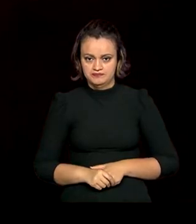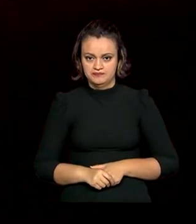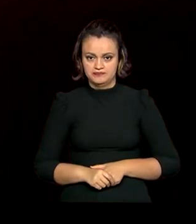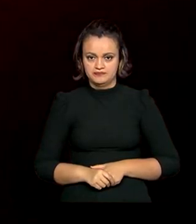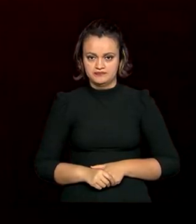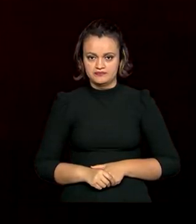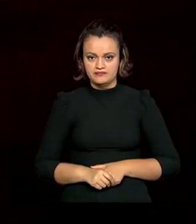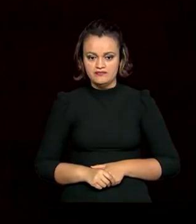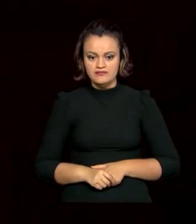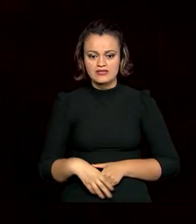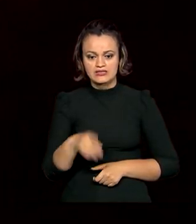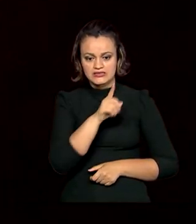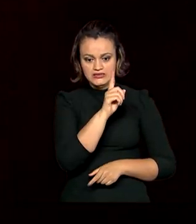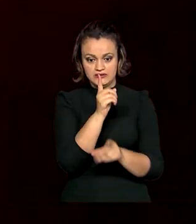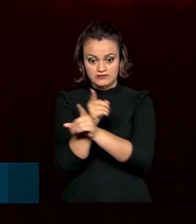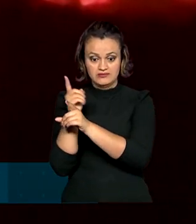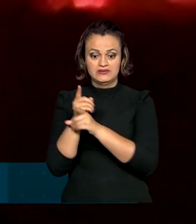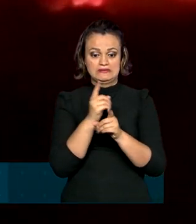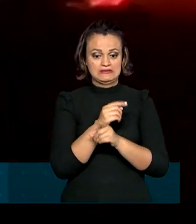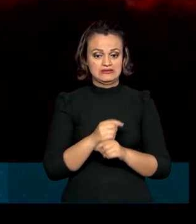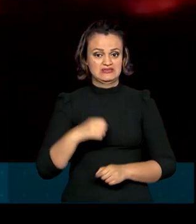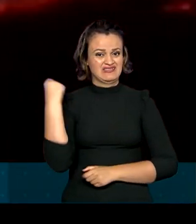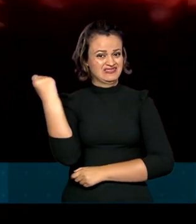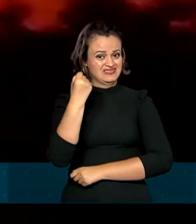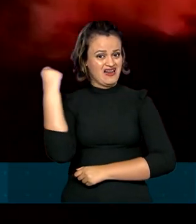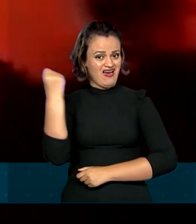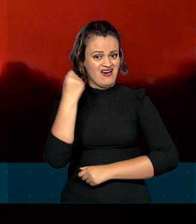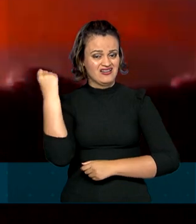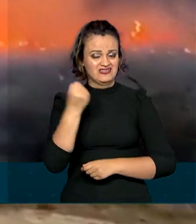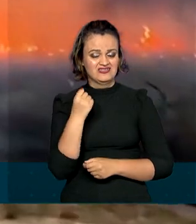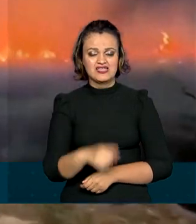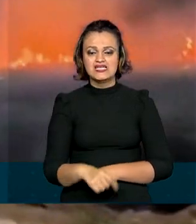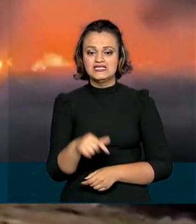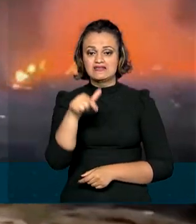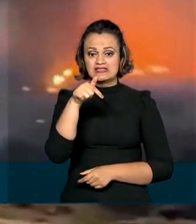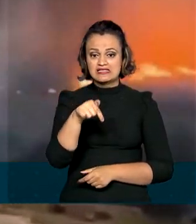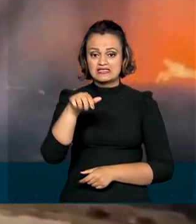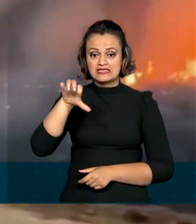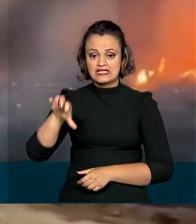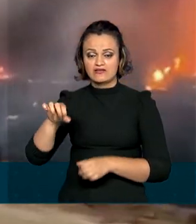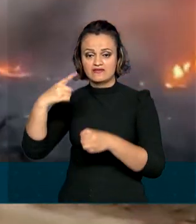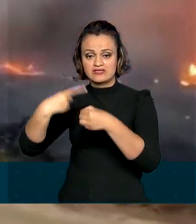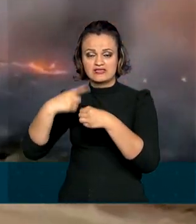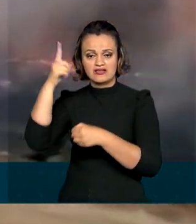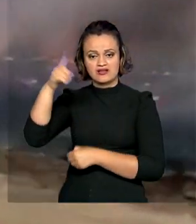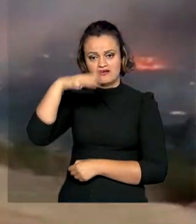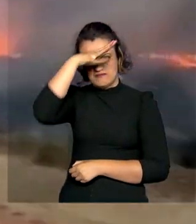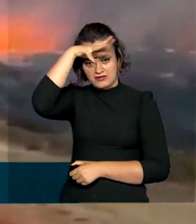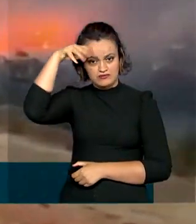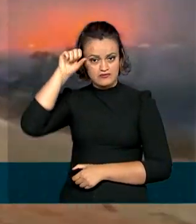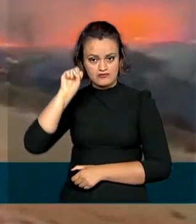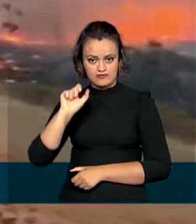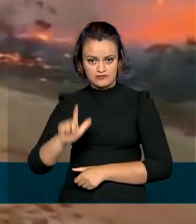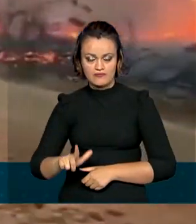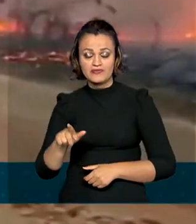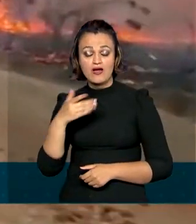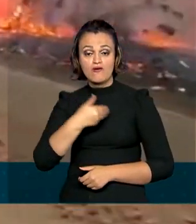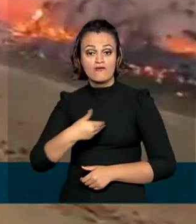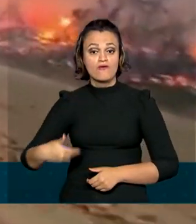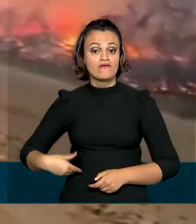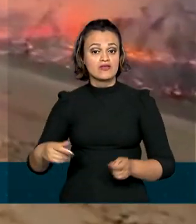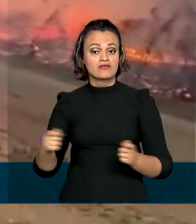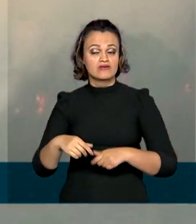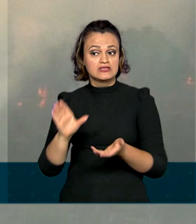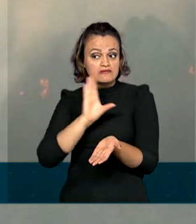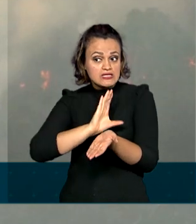Com o reconhecimento da situação de emergência em 79 cidades do Mato Grosso do Sul, o governo do Estado vai poder